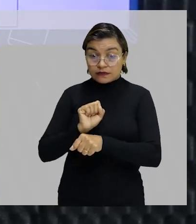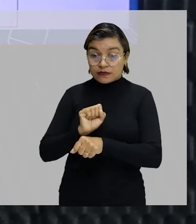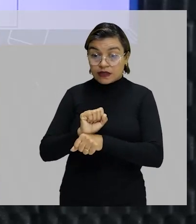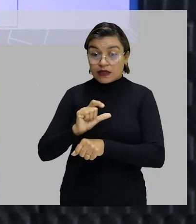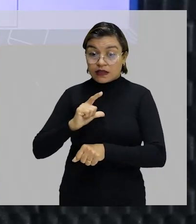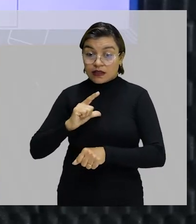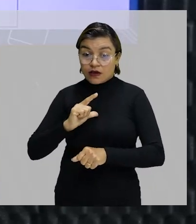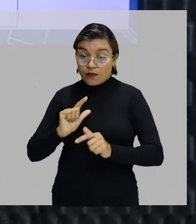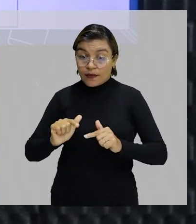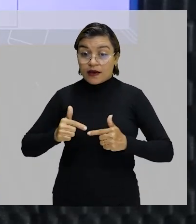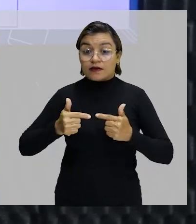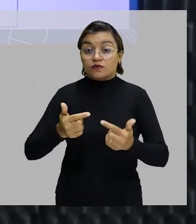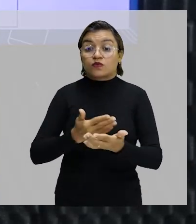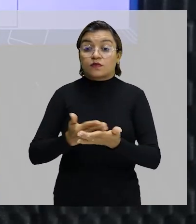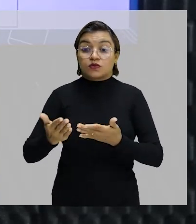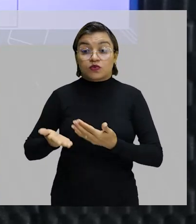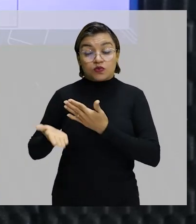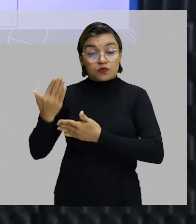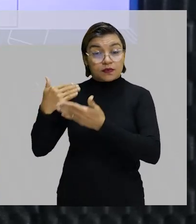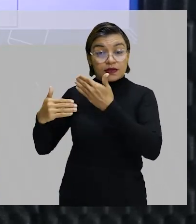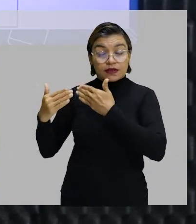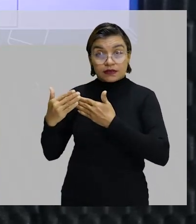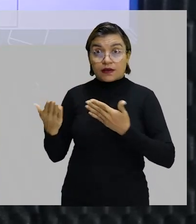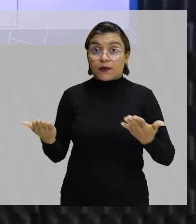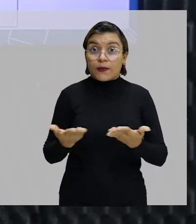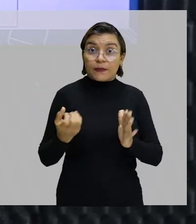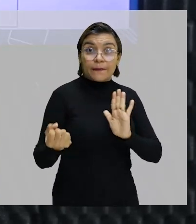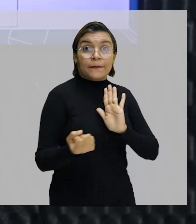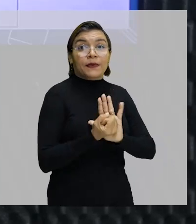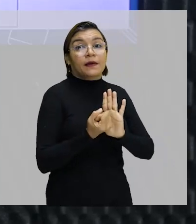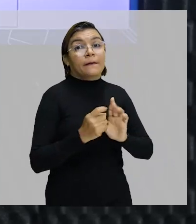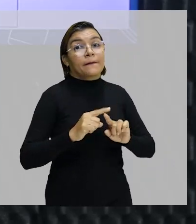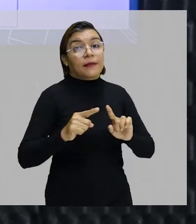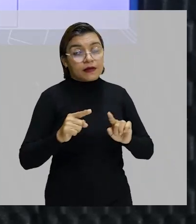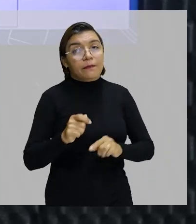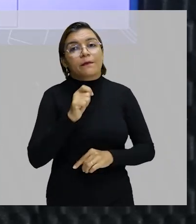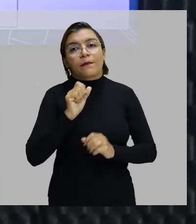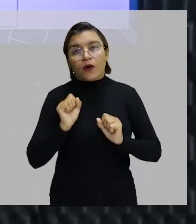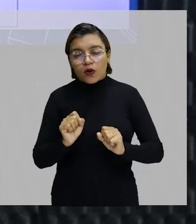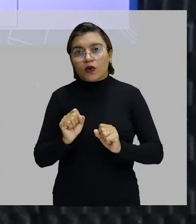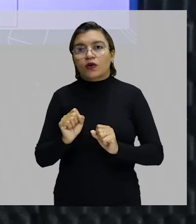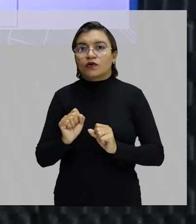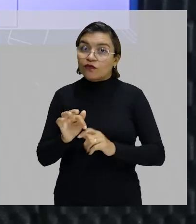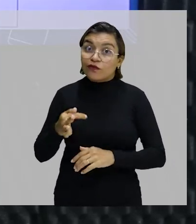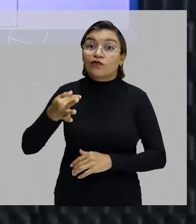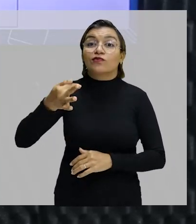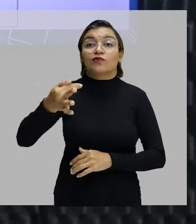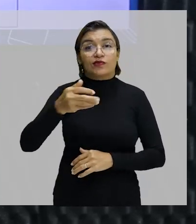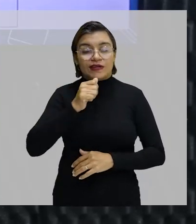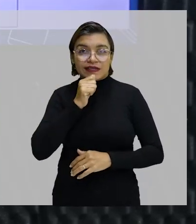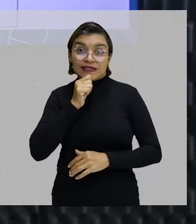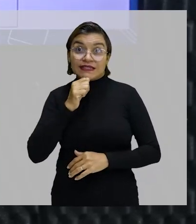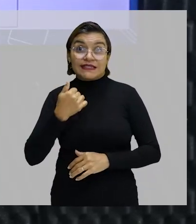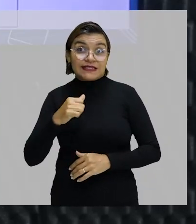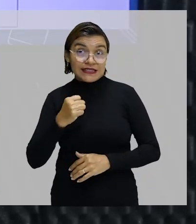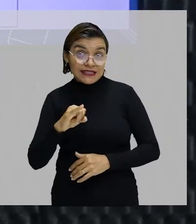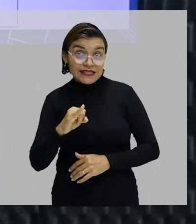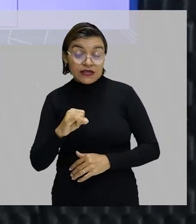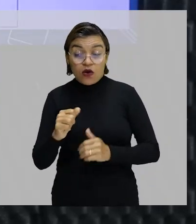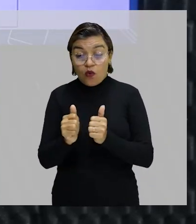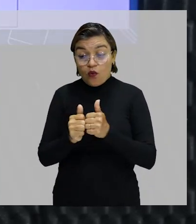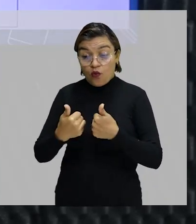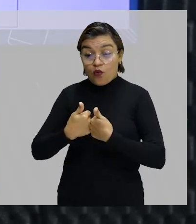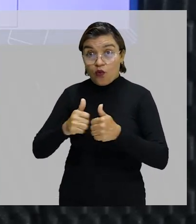ação que começou no passado, que tem um impacto no presente e que pode ainda alcançar o futuro, porque se o ônibus demorar a chegar,